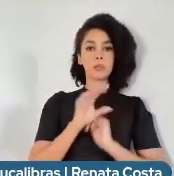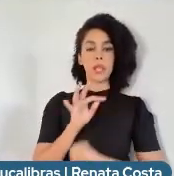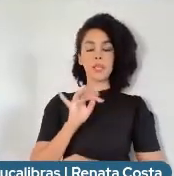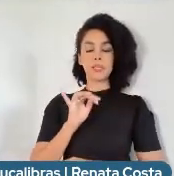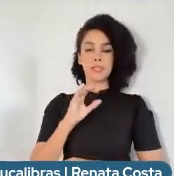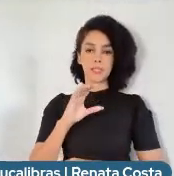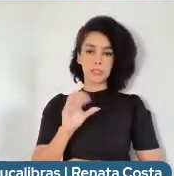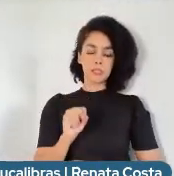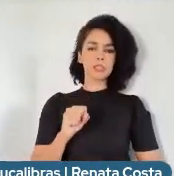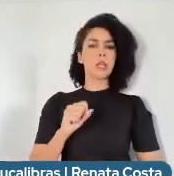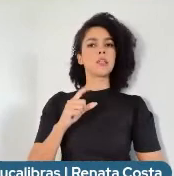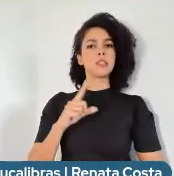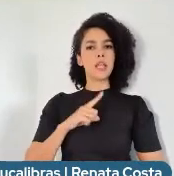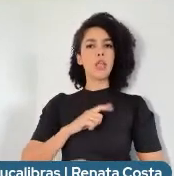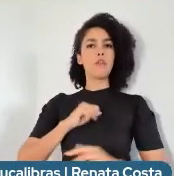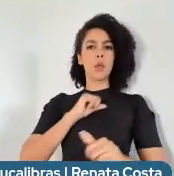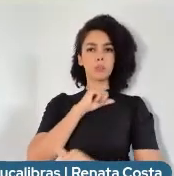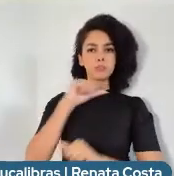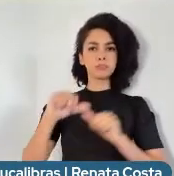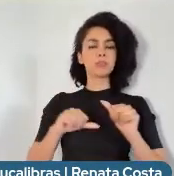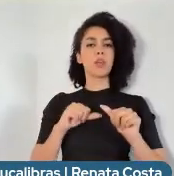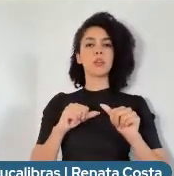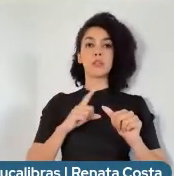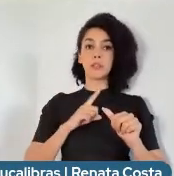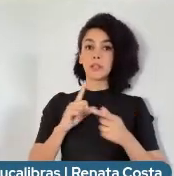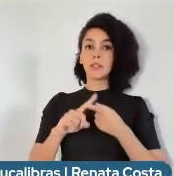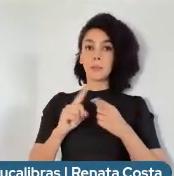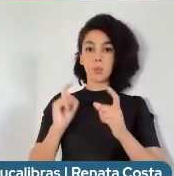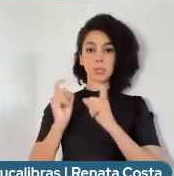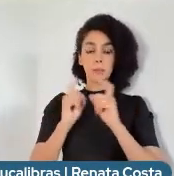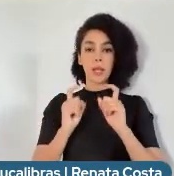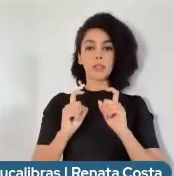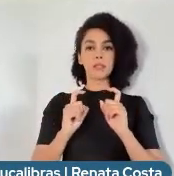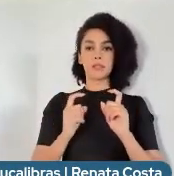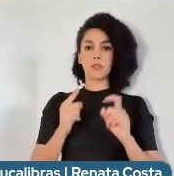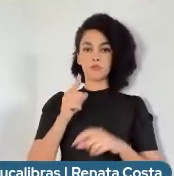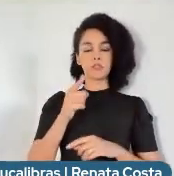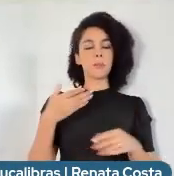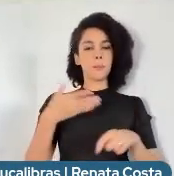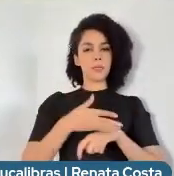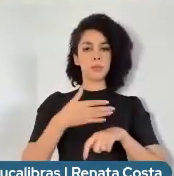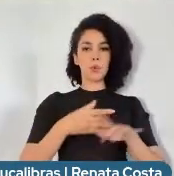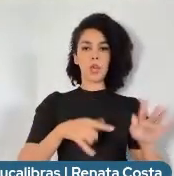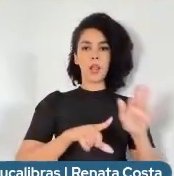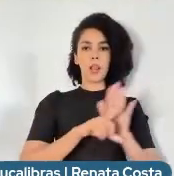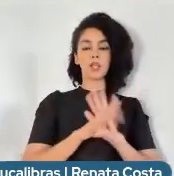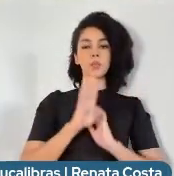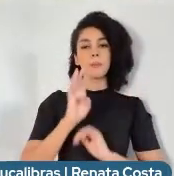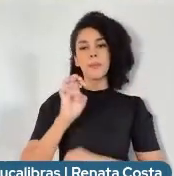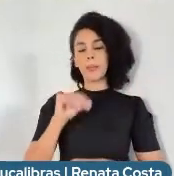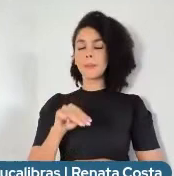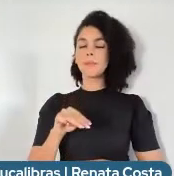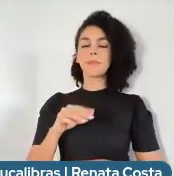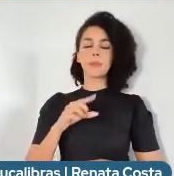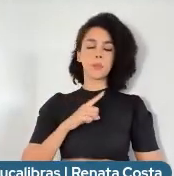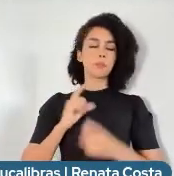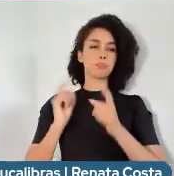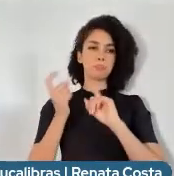um debate, inclusive, com a sua participação da Lei do Bem, que está sendo